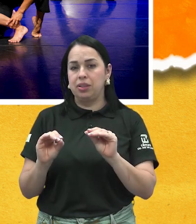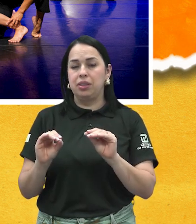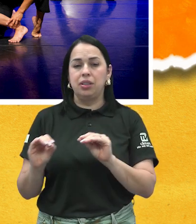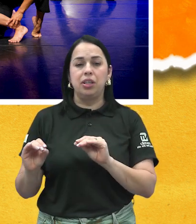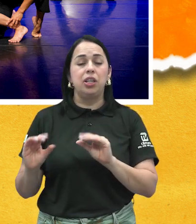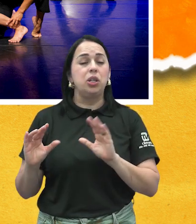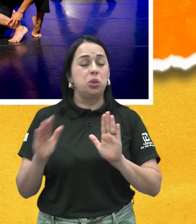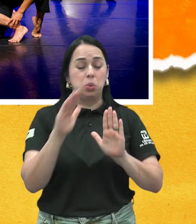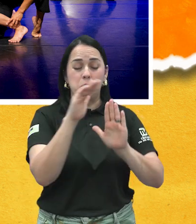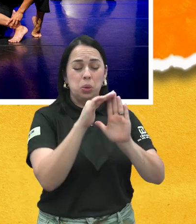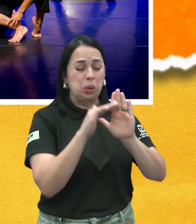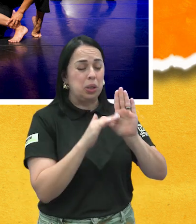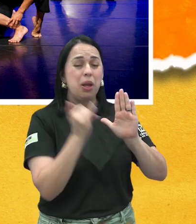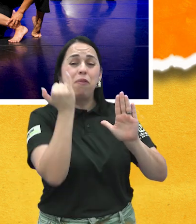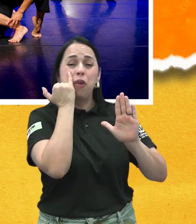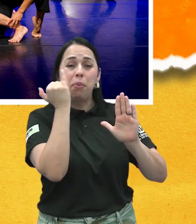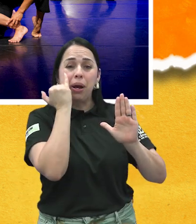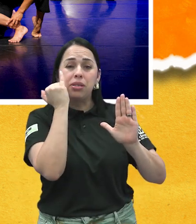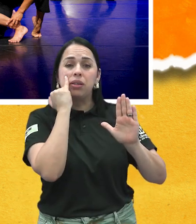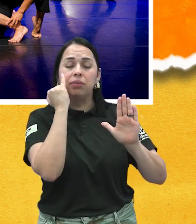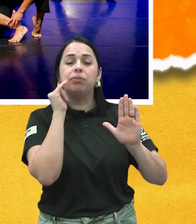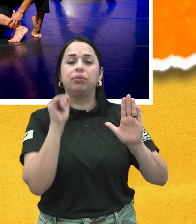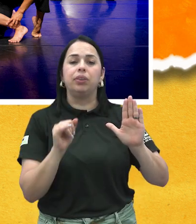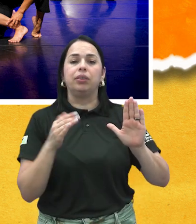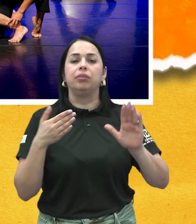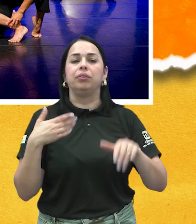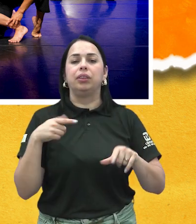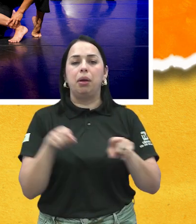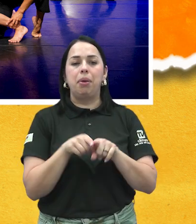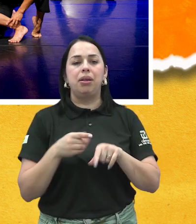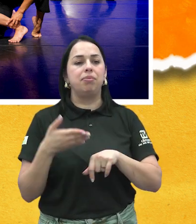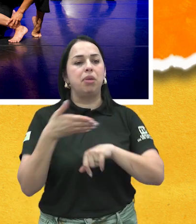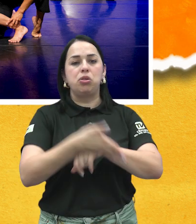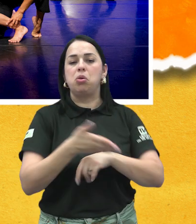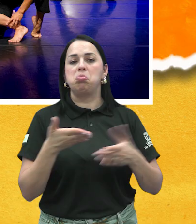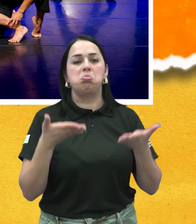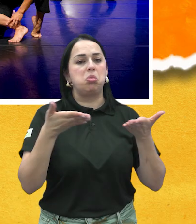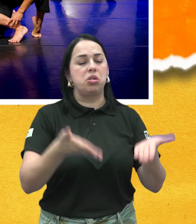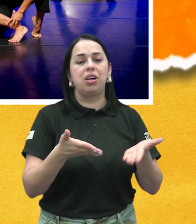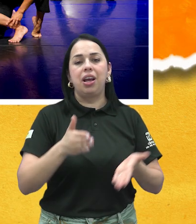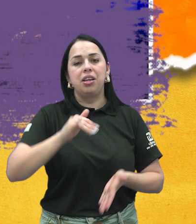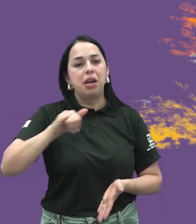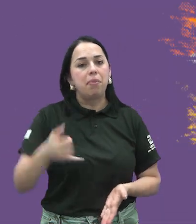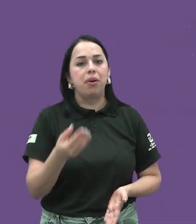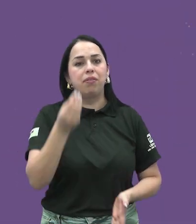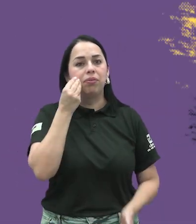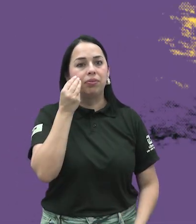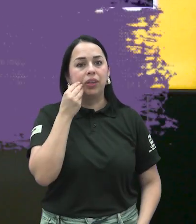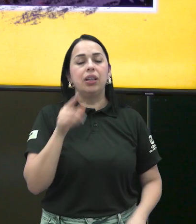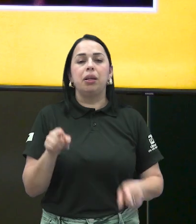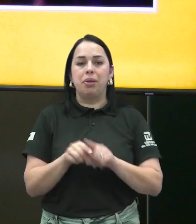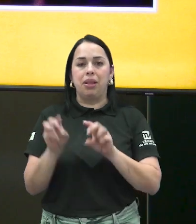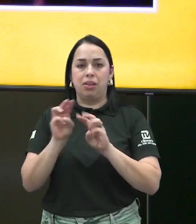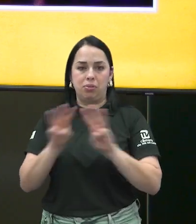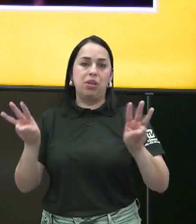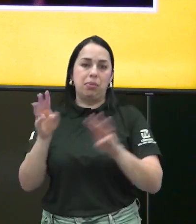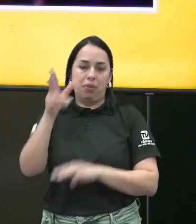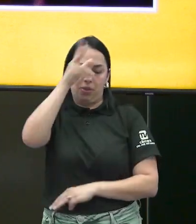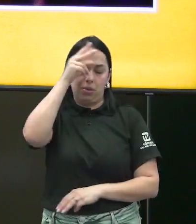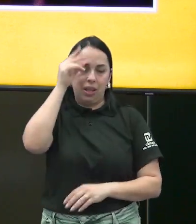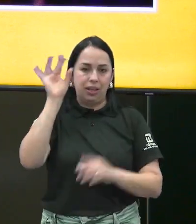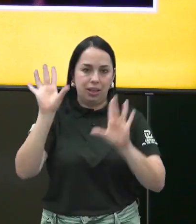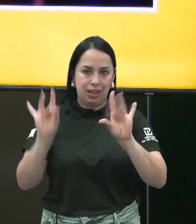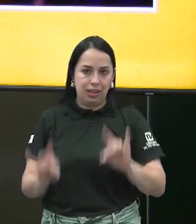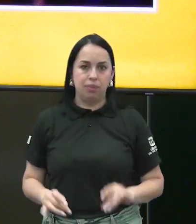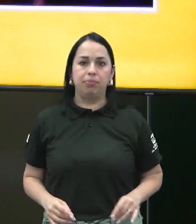da noite e todas as programações, todos os espetáculos são gratuitos. É só chegar e acessar o site da Prefeitura que lá tem tudo